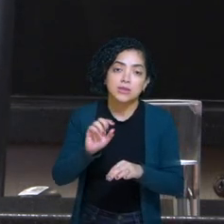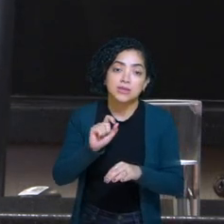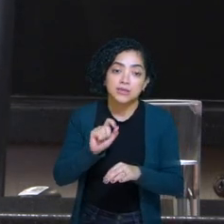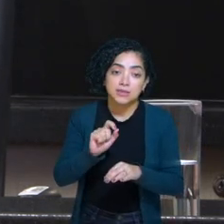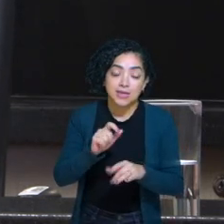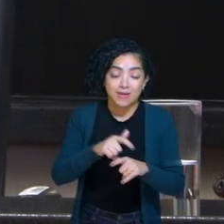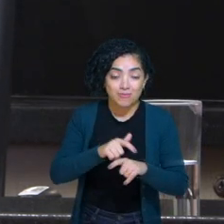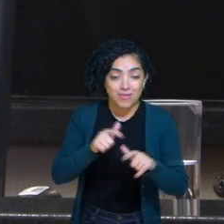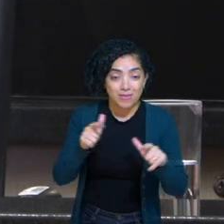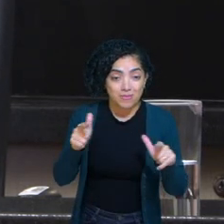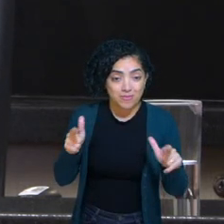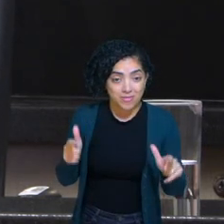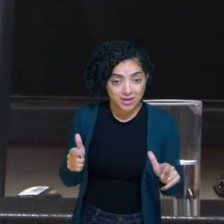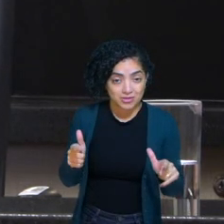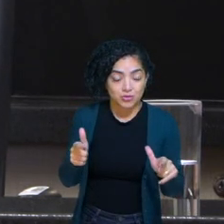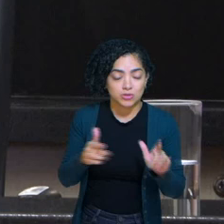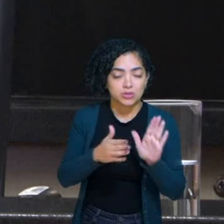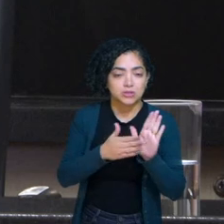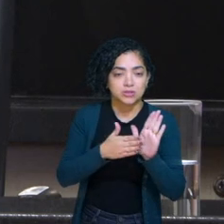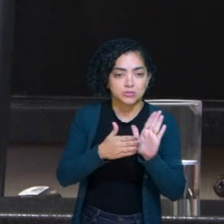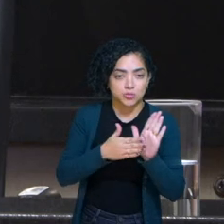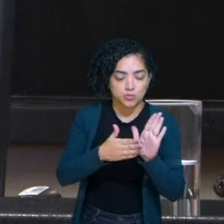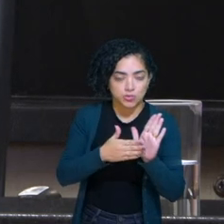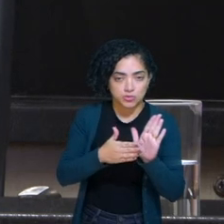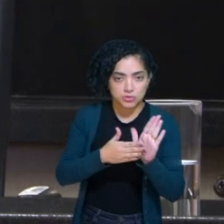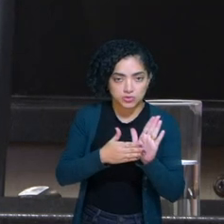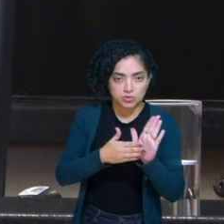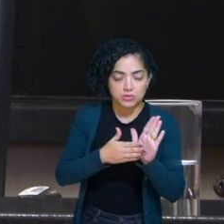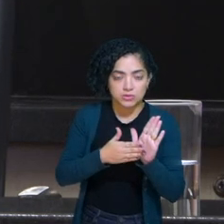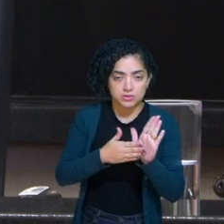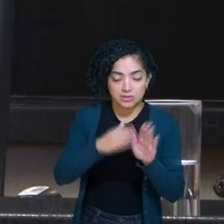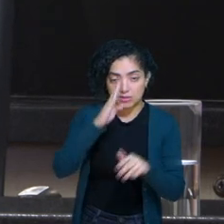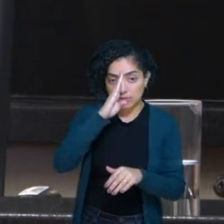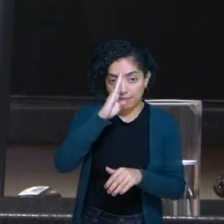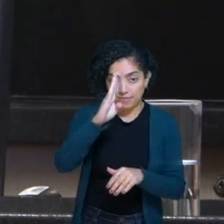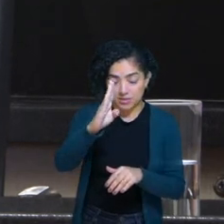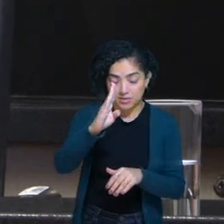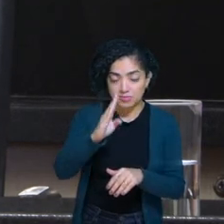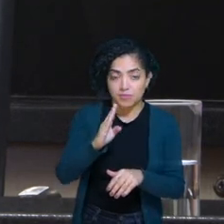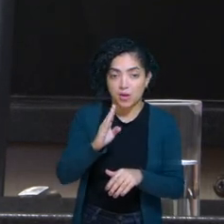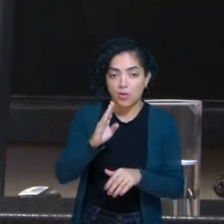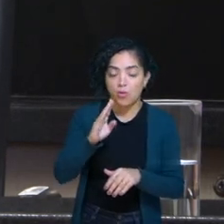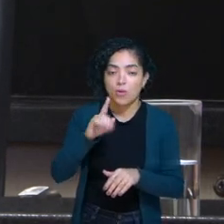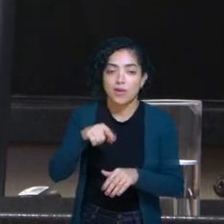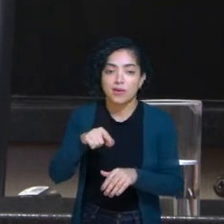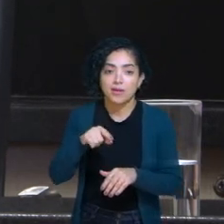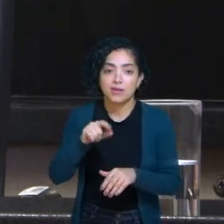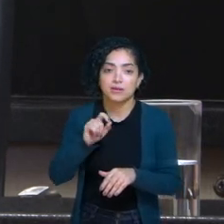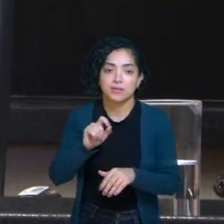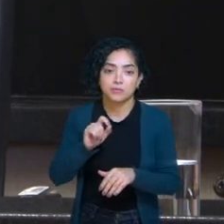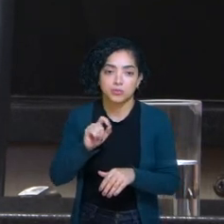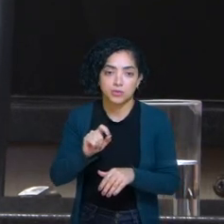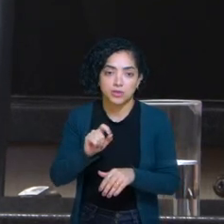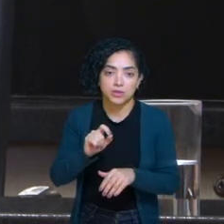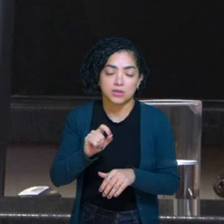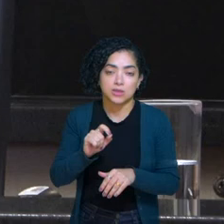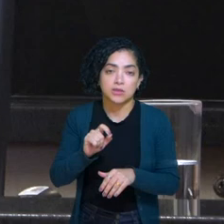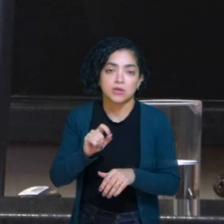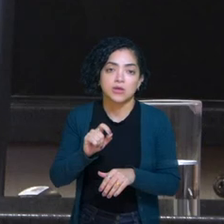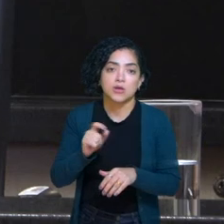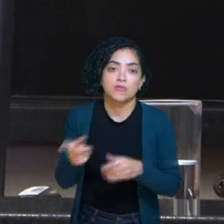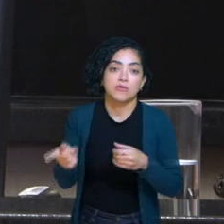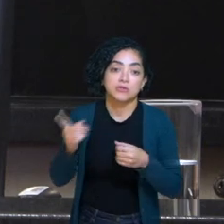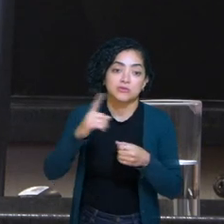maioria das nossas proposições e a principal dera era que fosse retomada a resolução